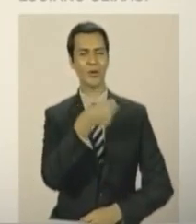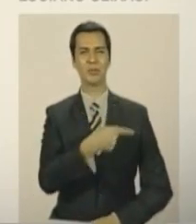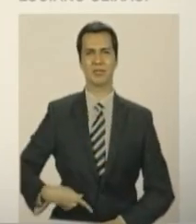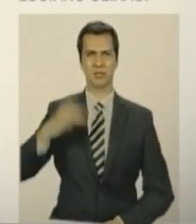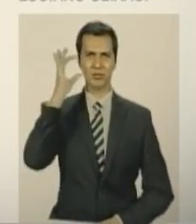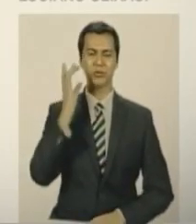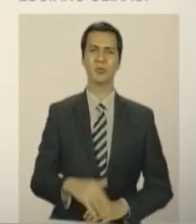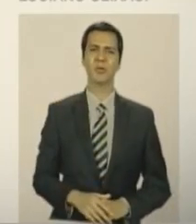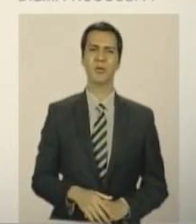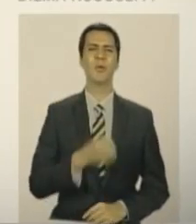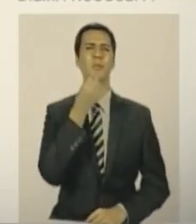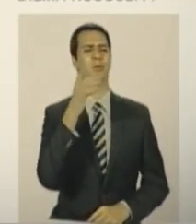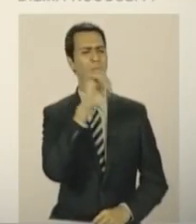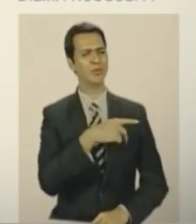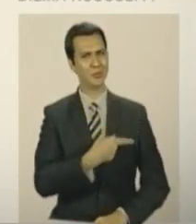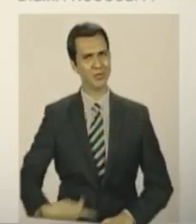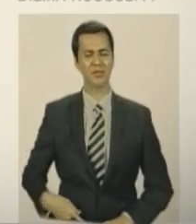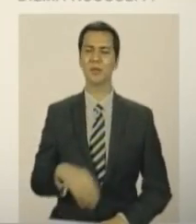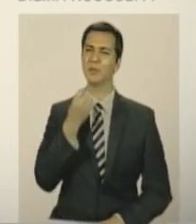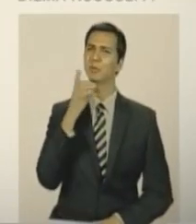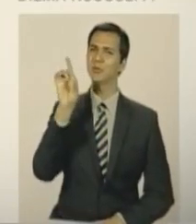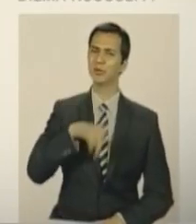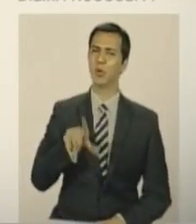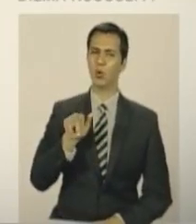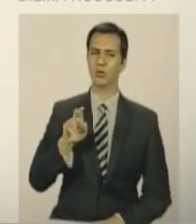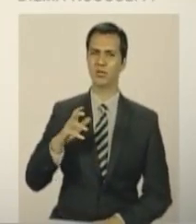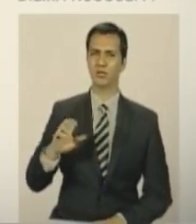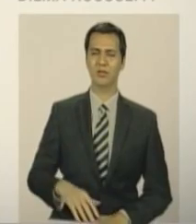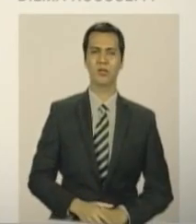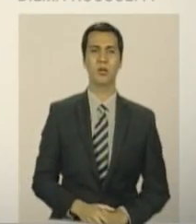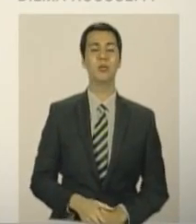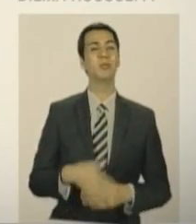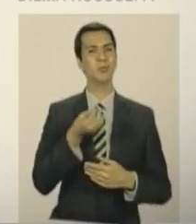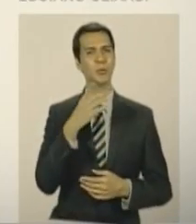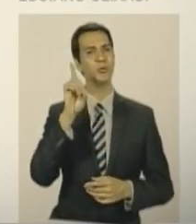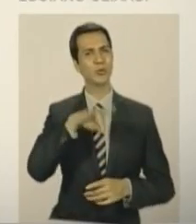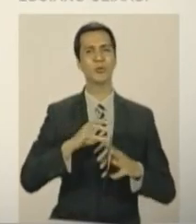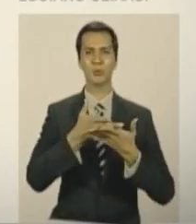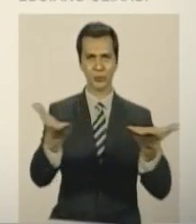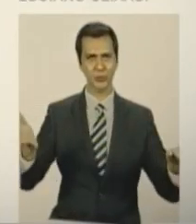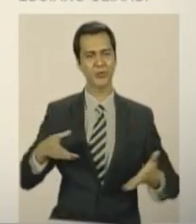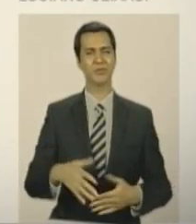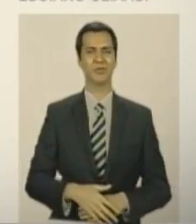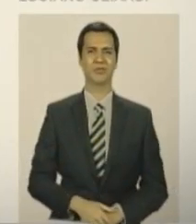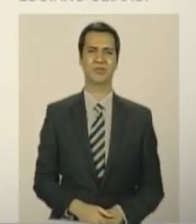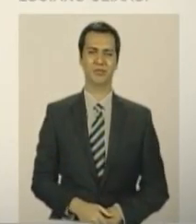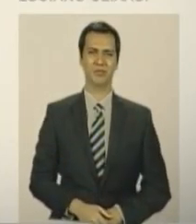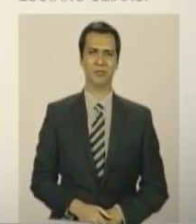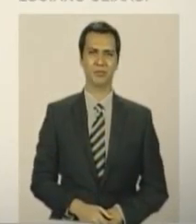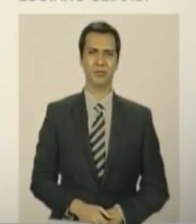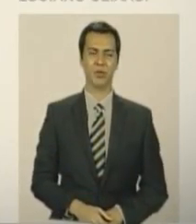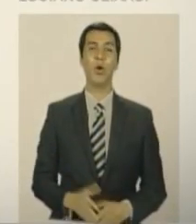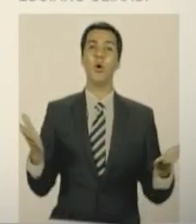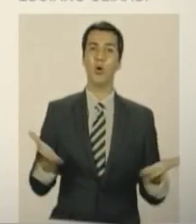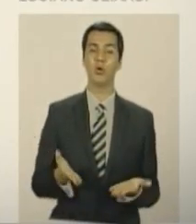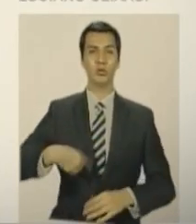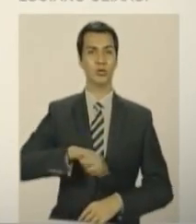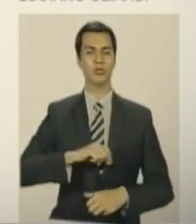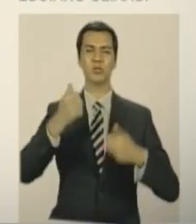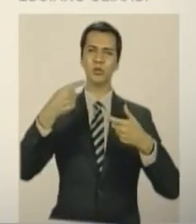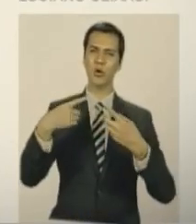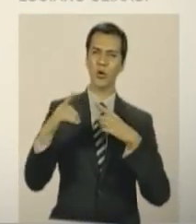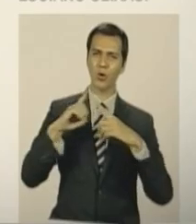Roussef. Bom dia, presidenta. Bom dia, Luciano. E bom dia aos ouvintes que nos acompanham. Hoje nós vamos falar sobre o programa Minha Casa